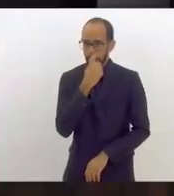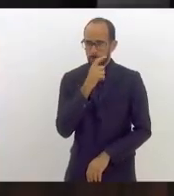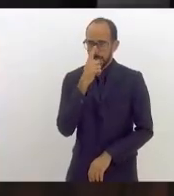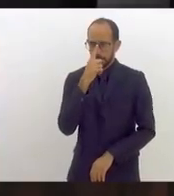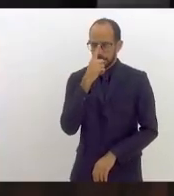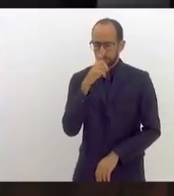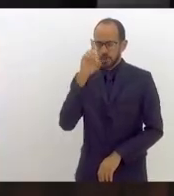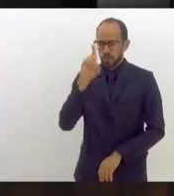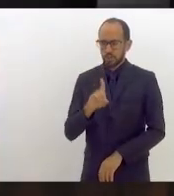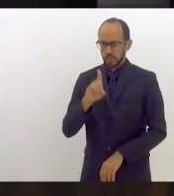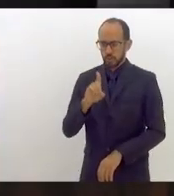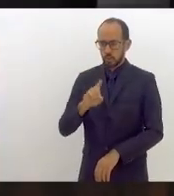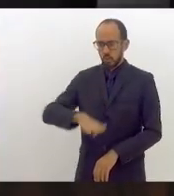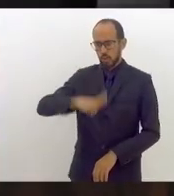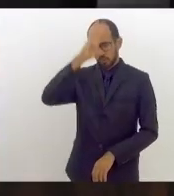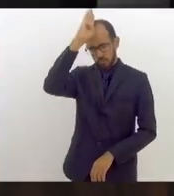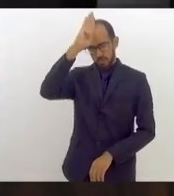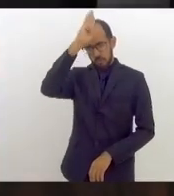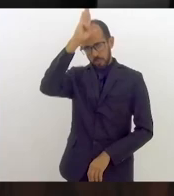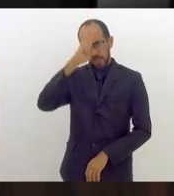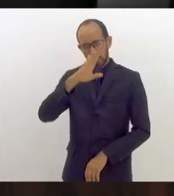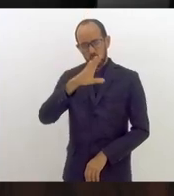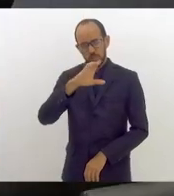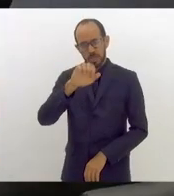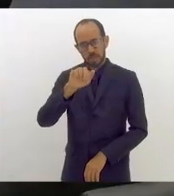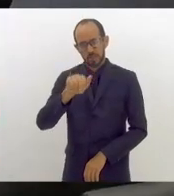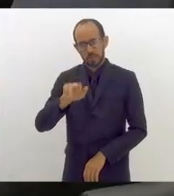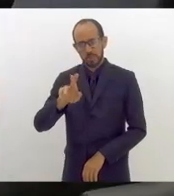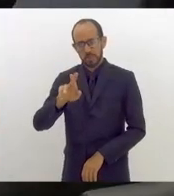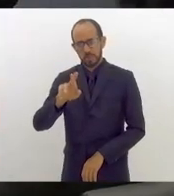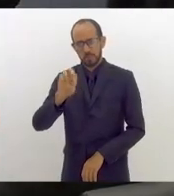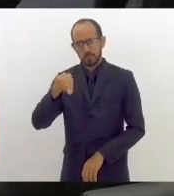diretor do corpo de bombeiro César Mendes